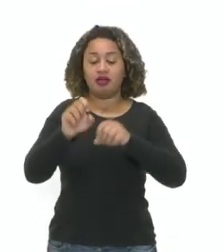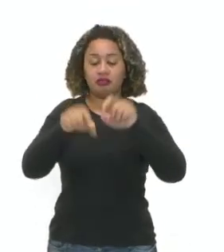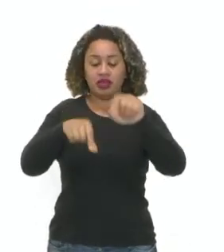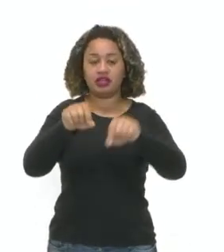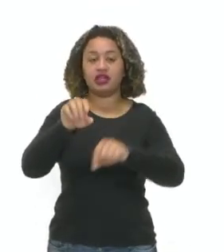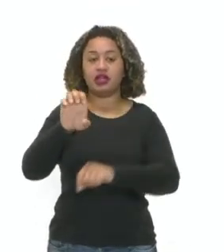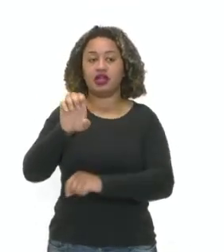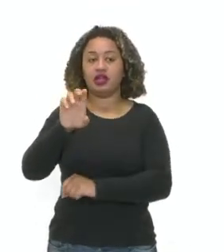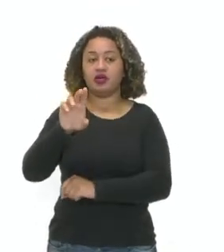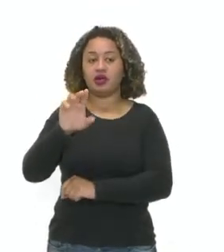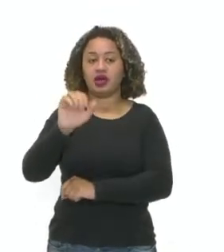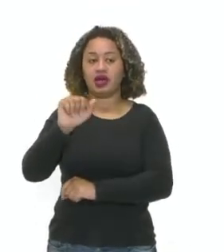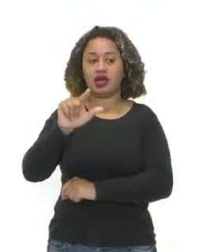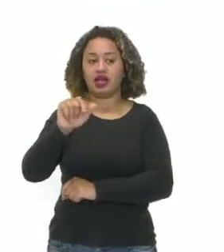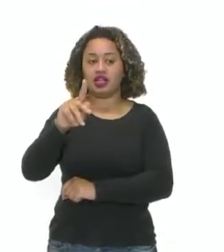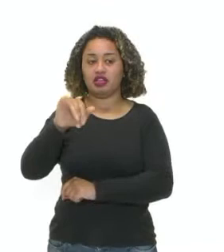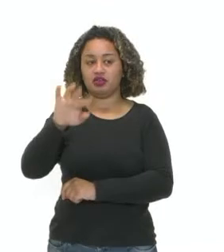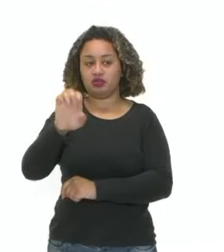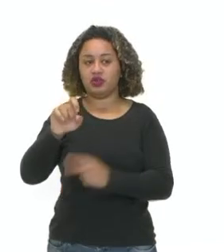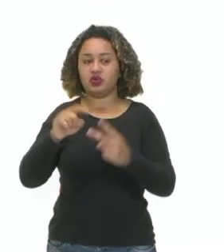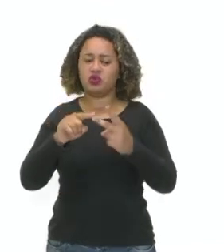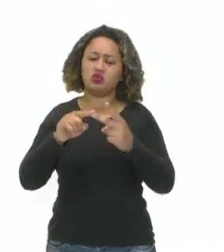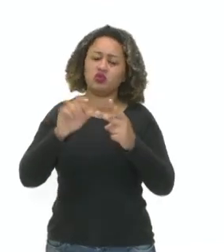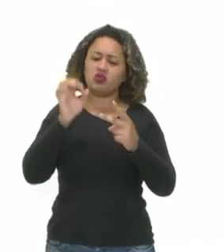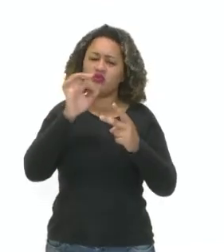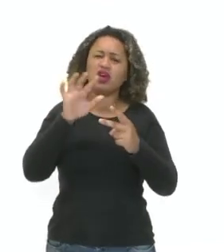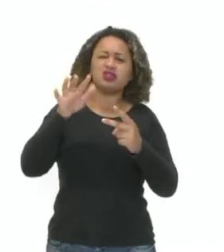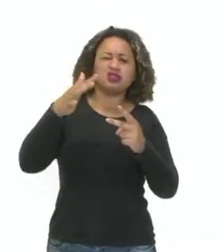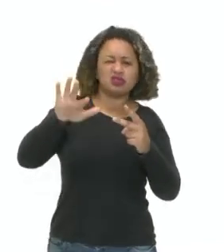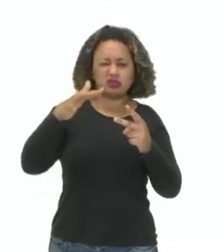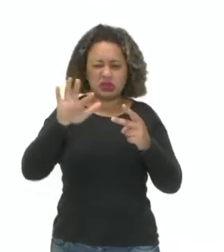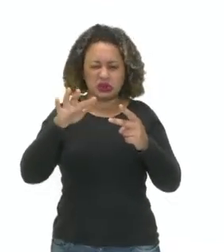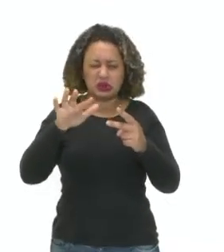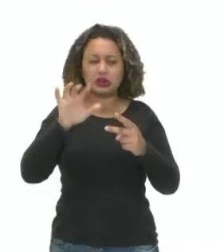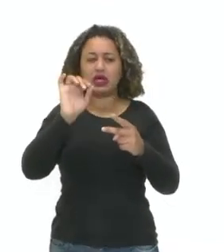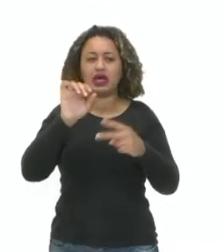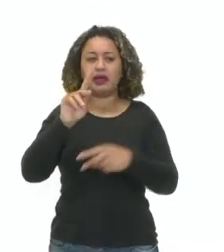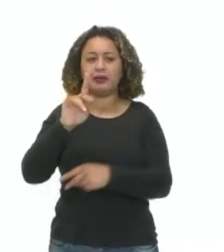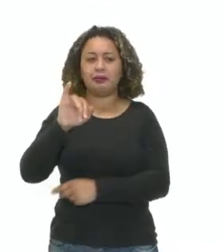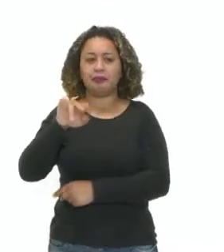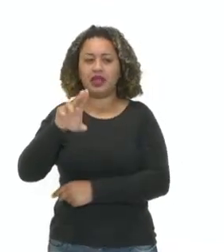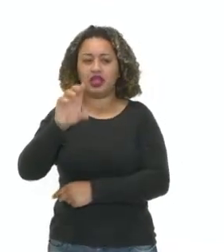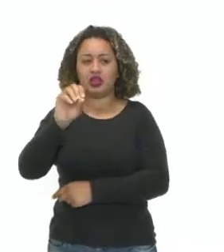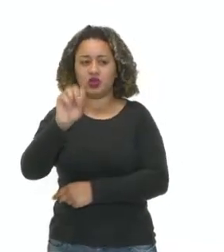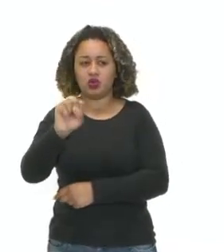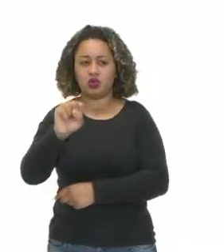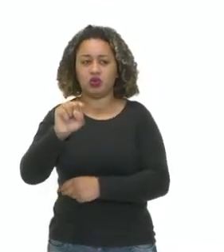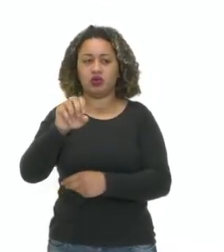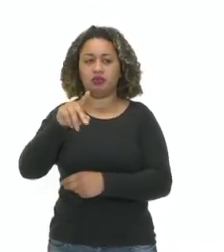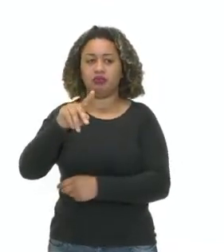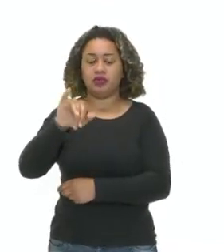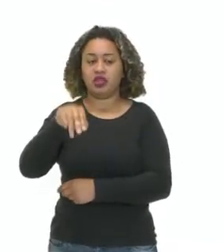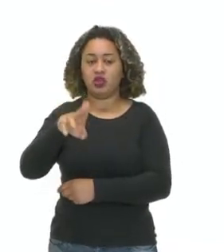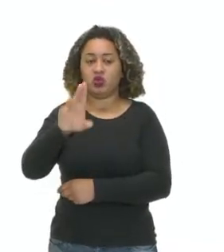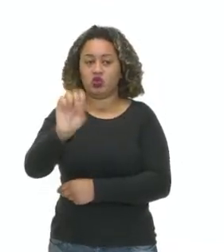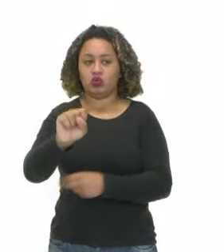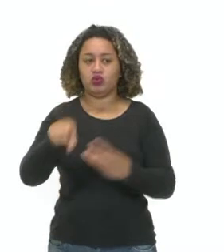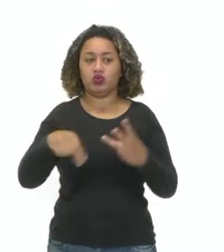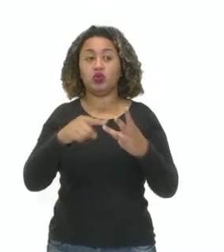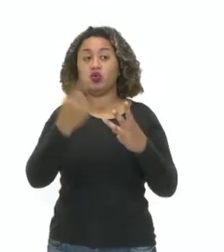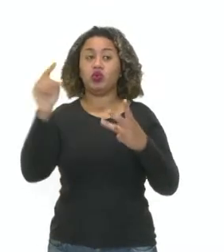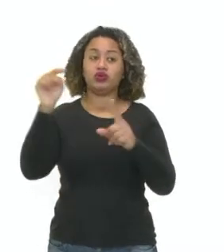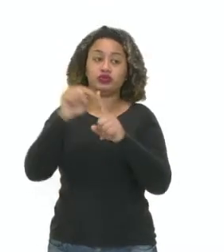A bolinha, um verde mais clarinho, ali no intermediário, é o pinus. E outros tipos de árvore é um verde